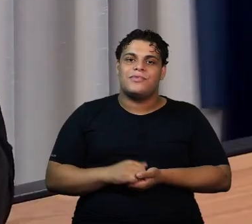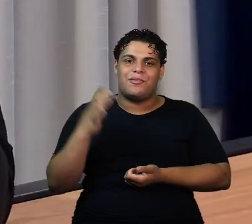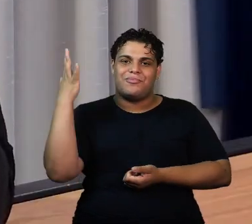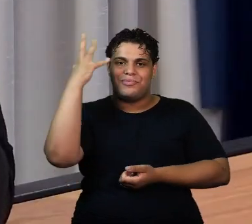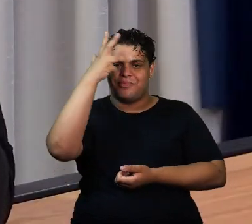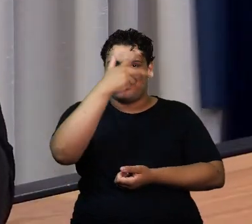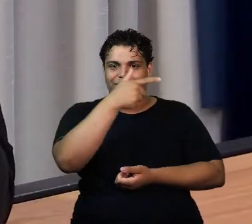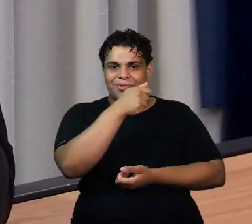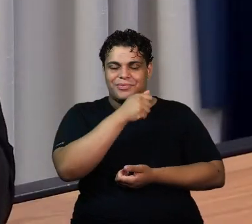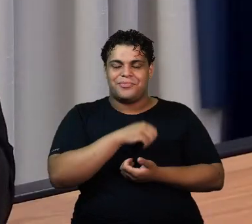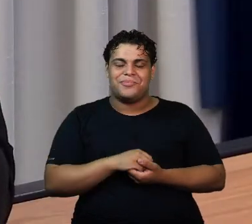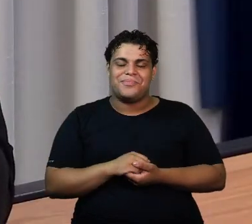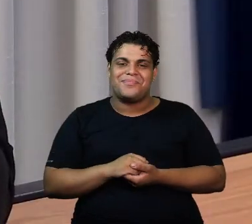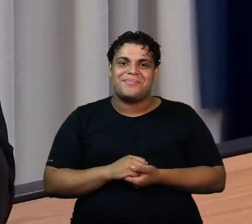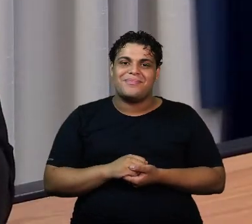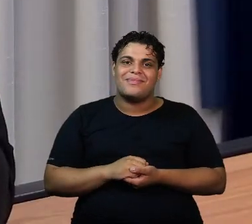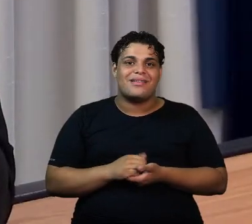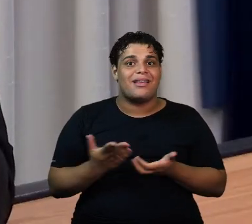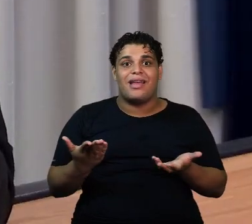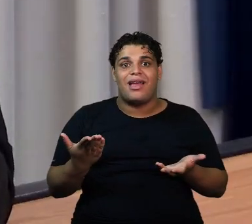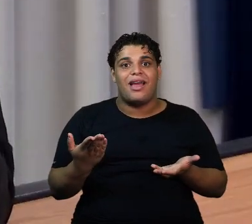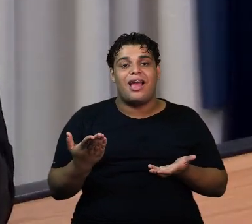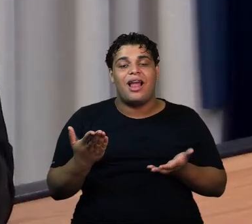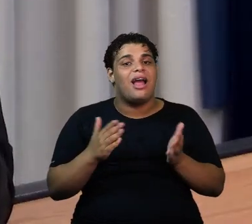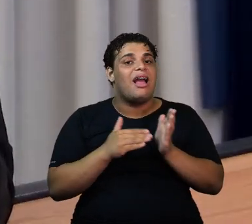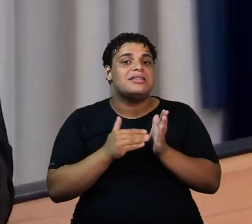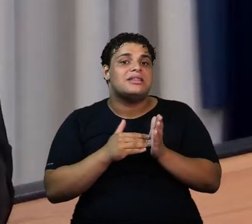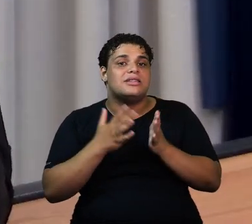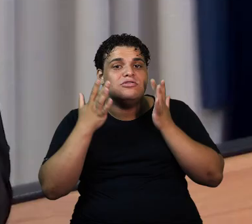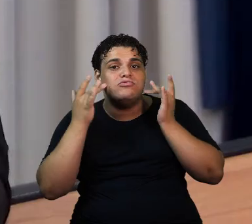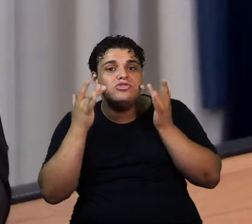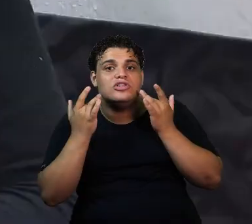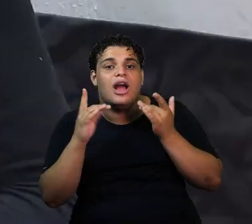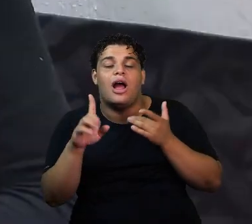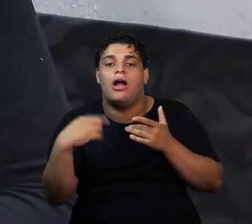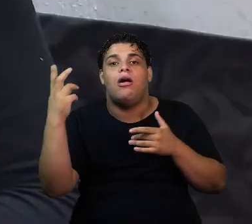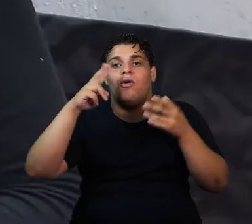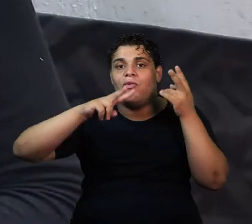sinal. Ó. Então, assim, até no teatro, né, quando a gente vê tantas crianças